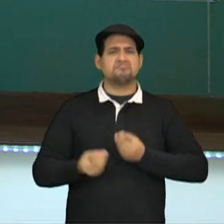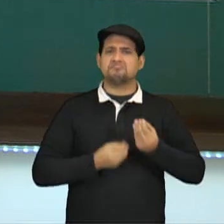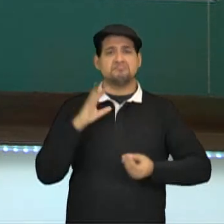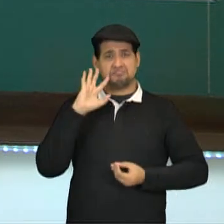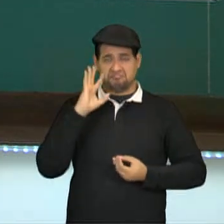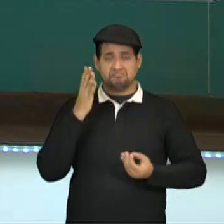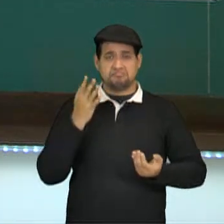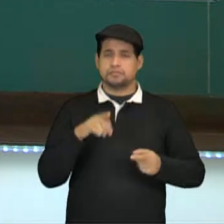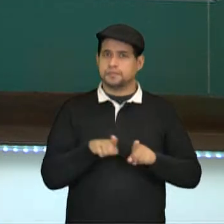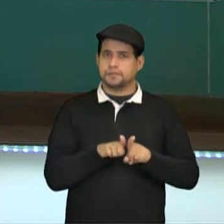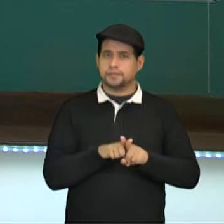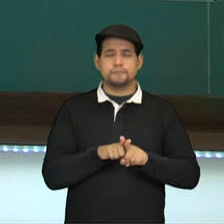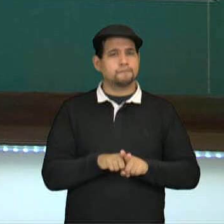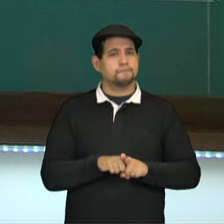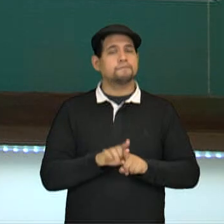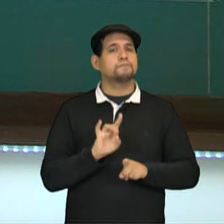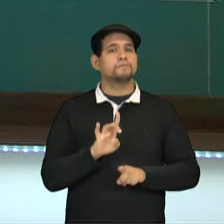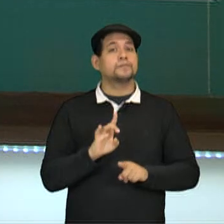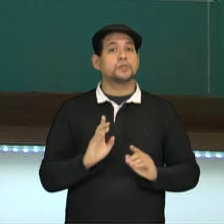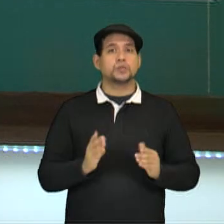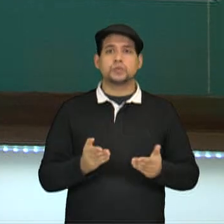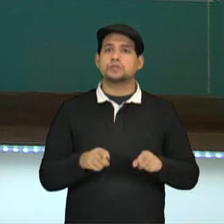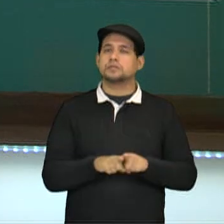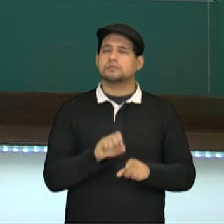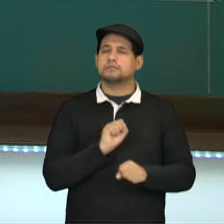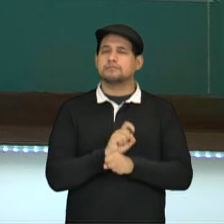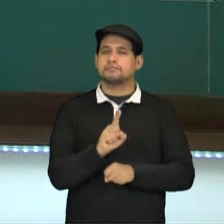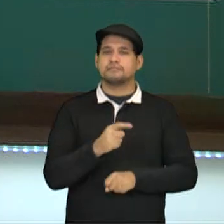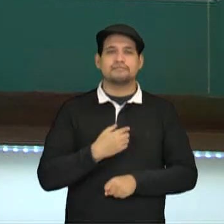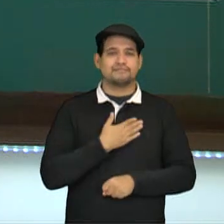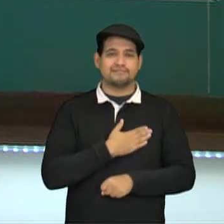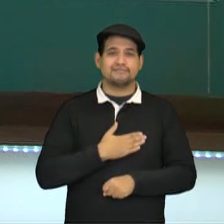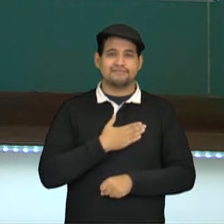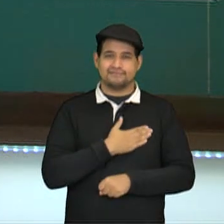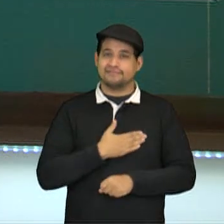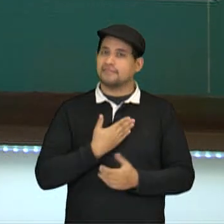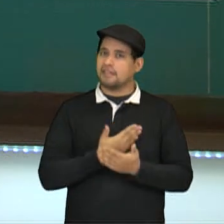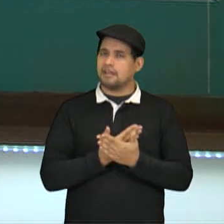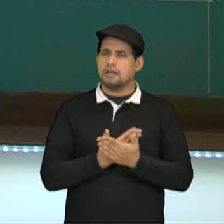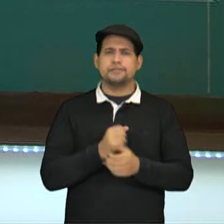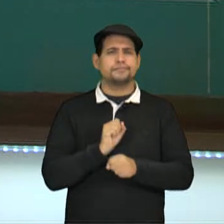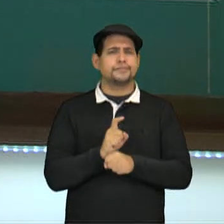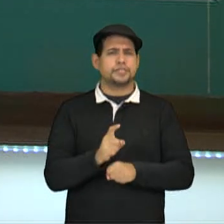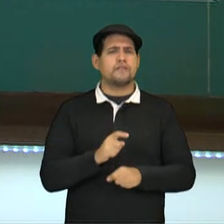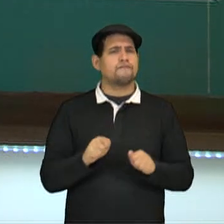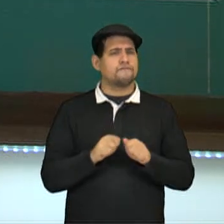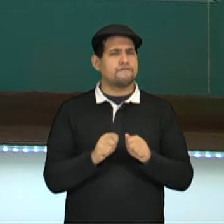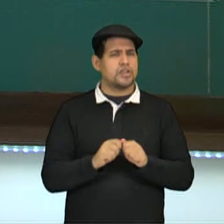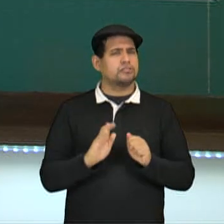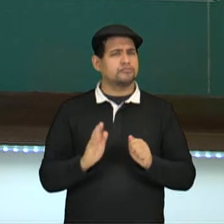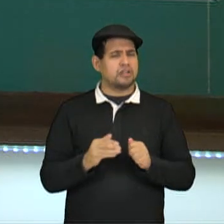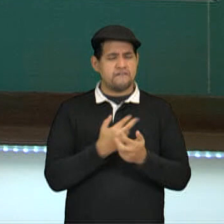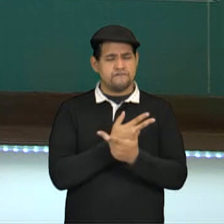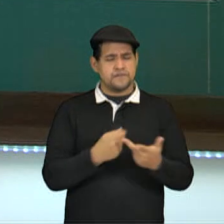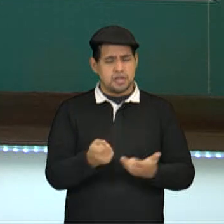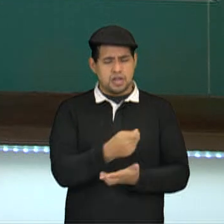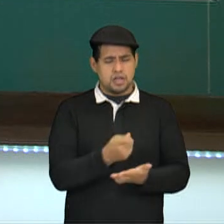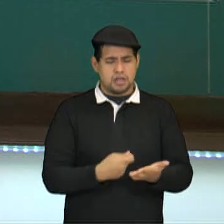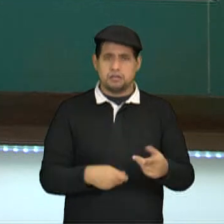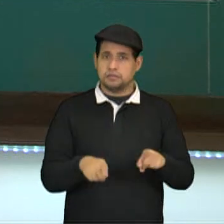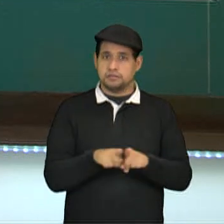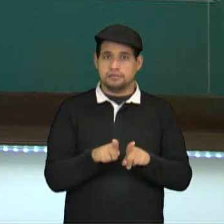plateumintos. É isso hoje. Eu espero que você tenha gostado da aula, espero que você tenha feito muitas